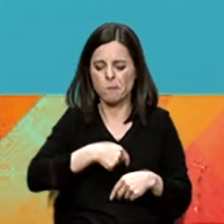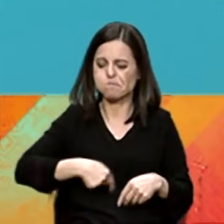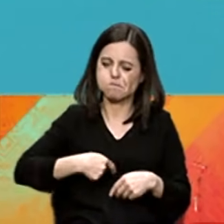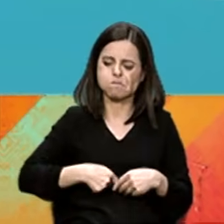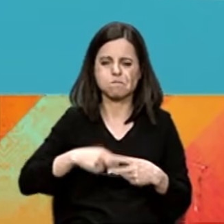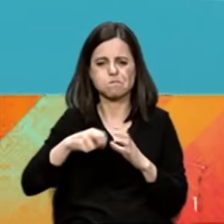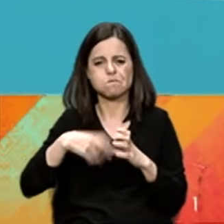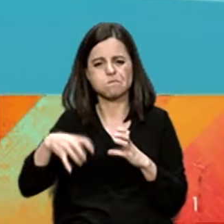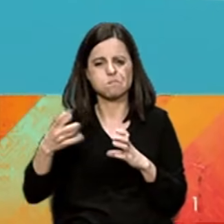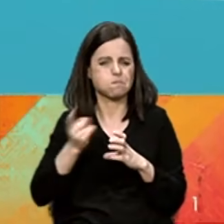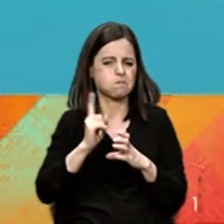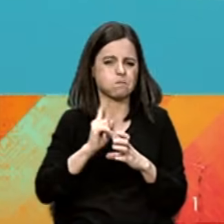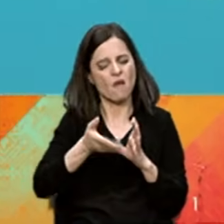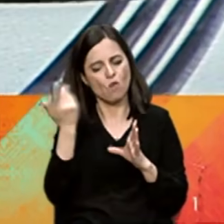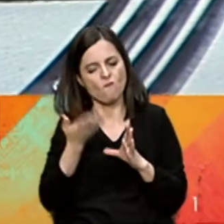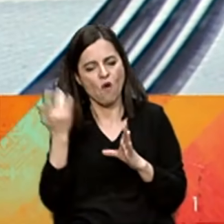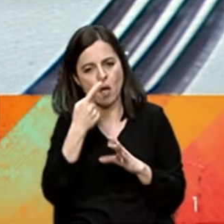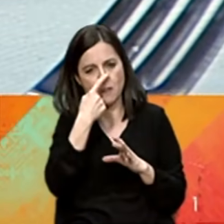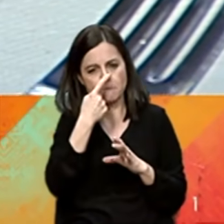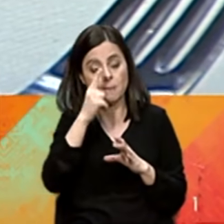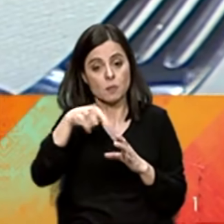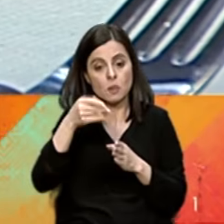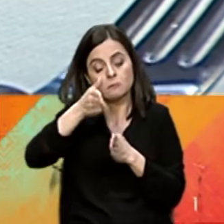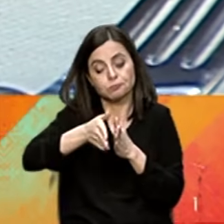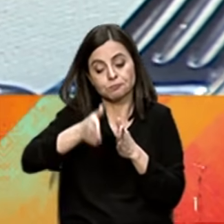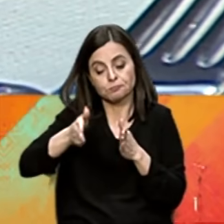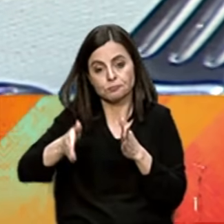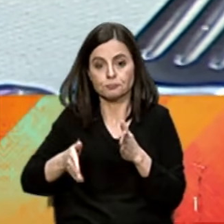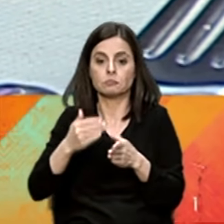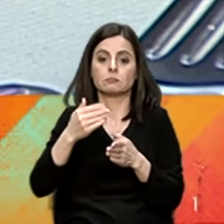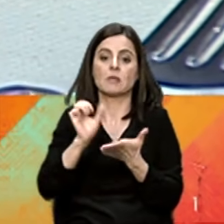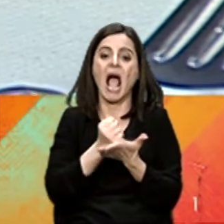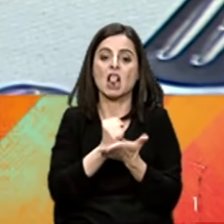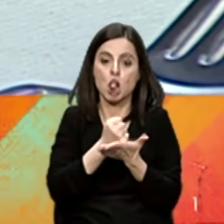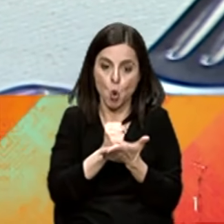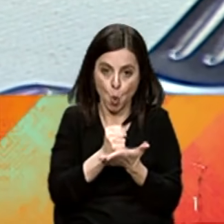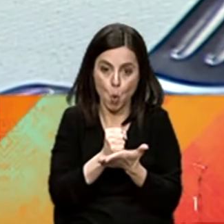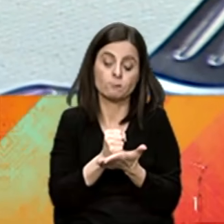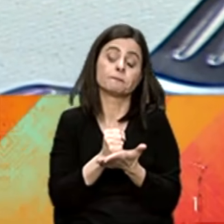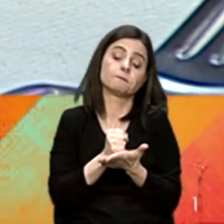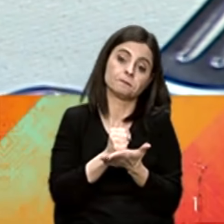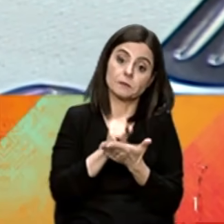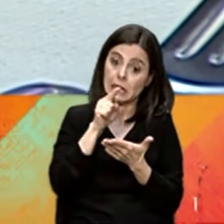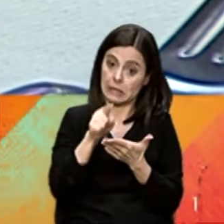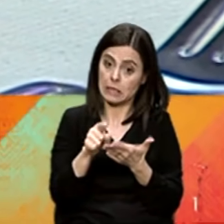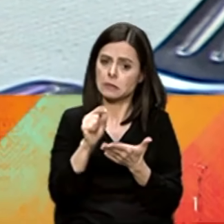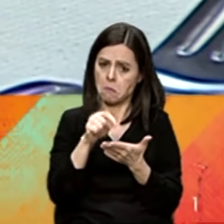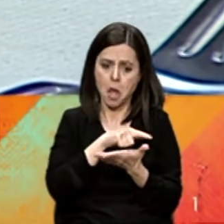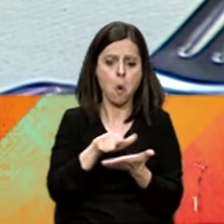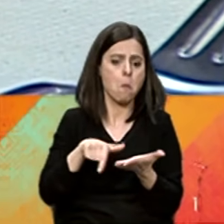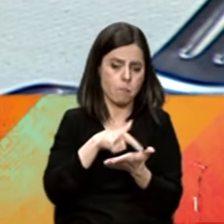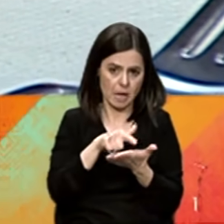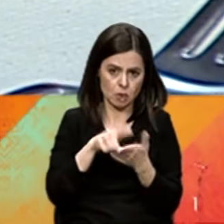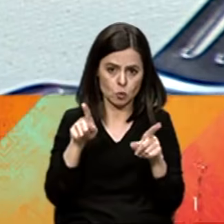então vou picar aqui um bocadinho o alho. E Sónia, este também é daqueles pratos que, como